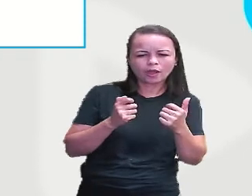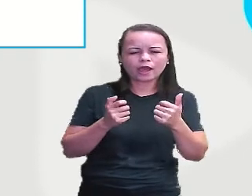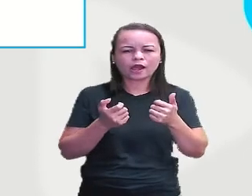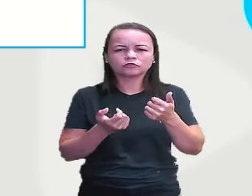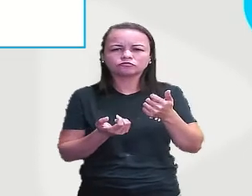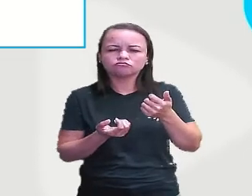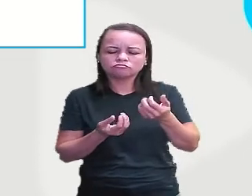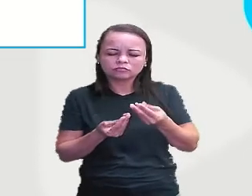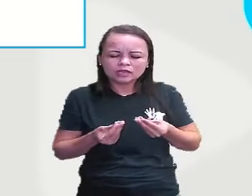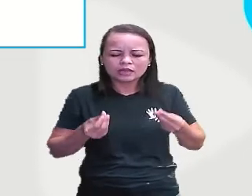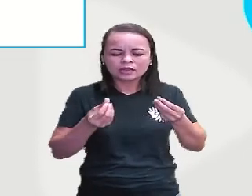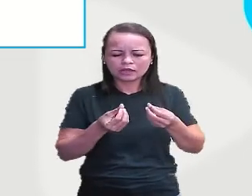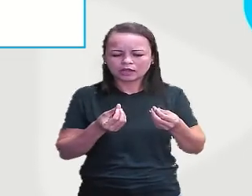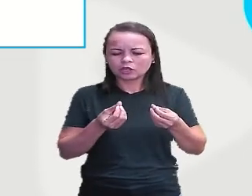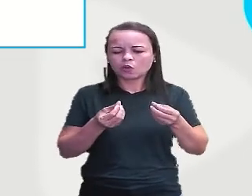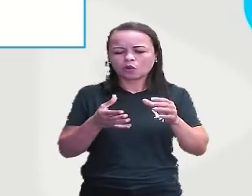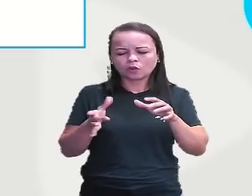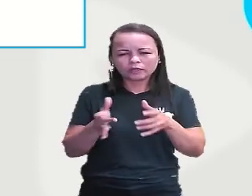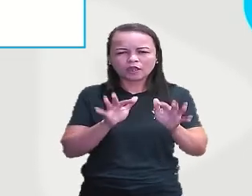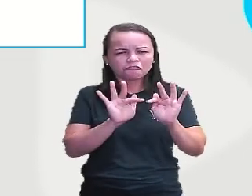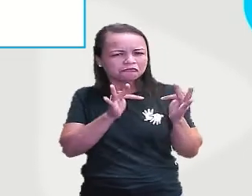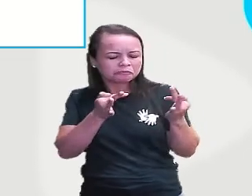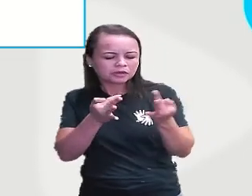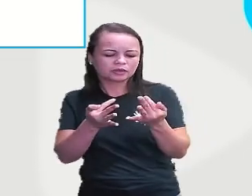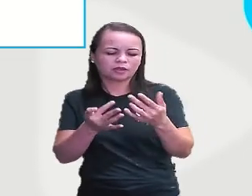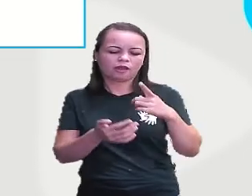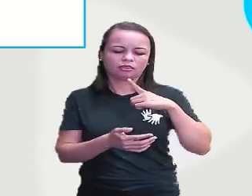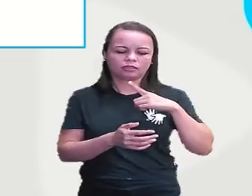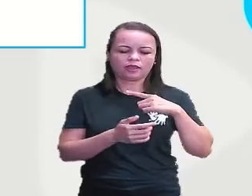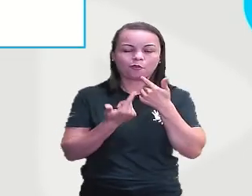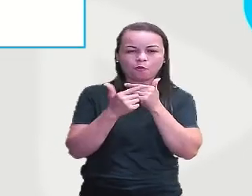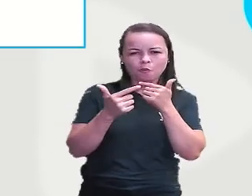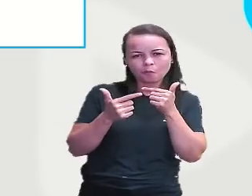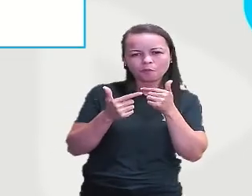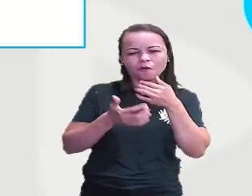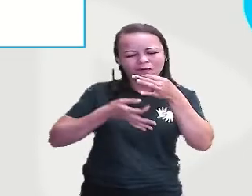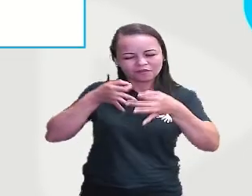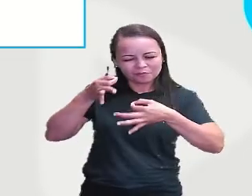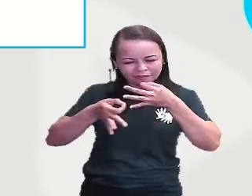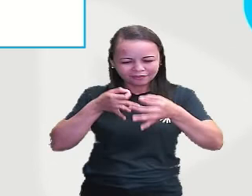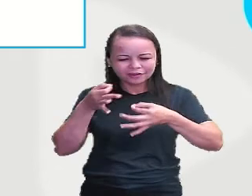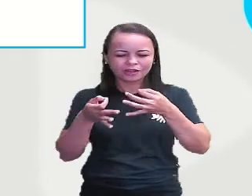humor crítico, irônico e sarcástico, né? O lirismo, a